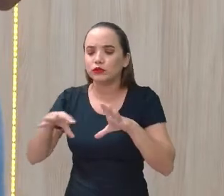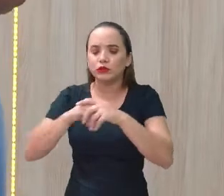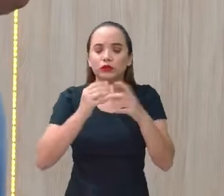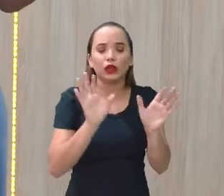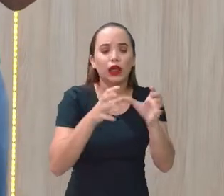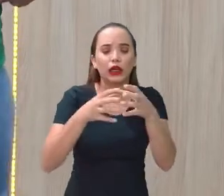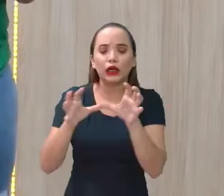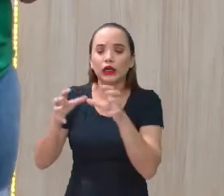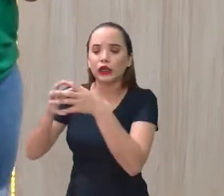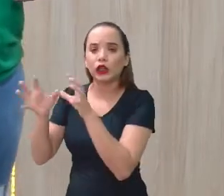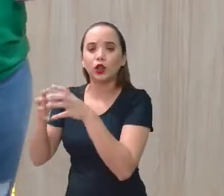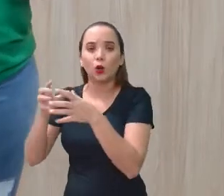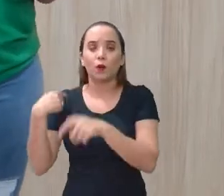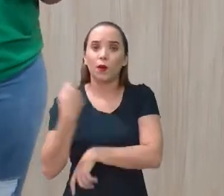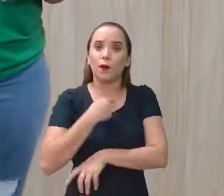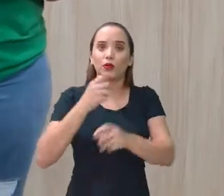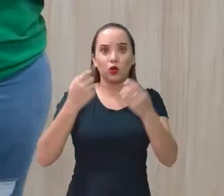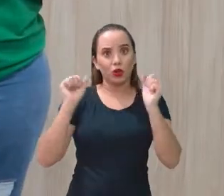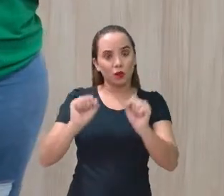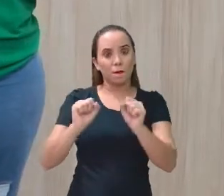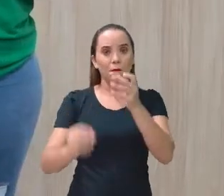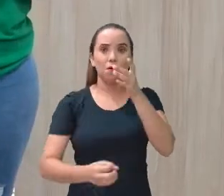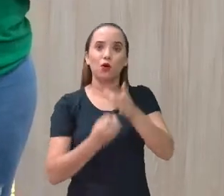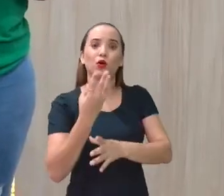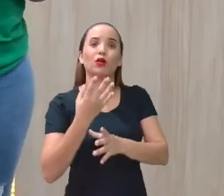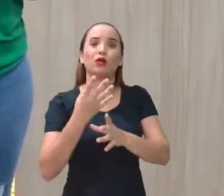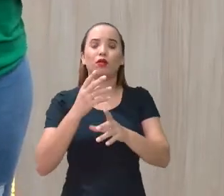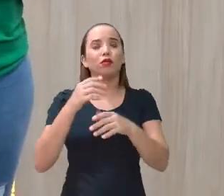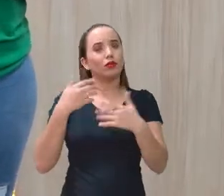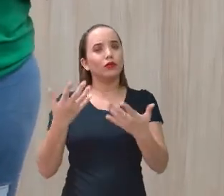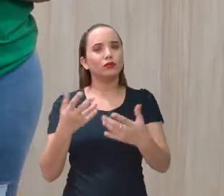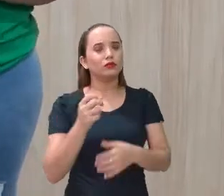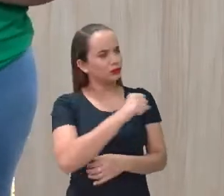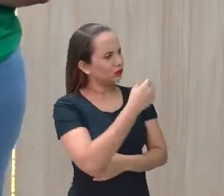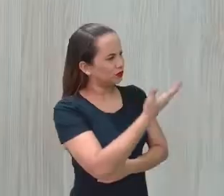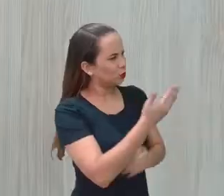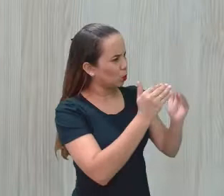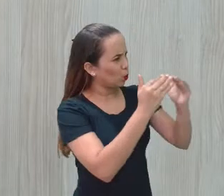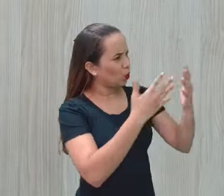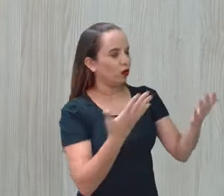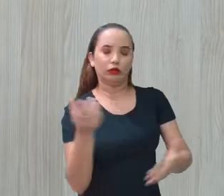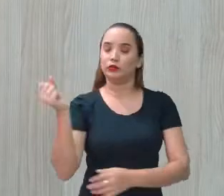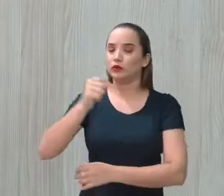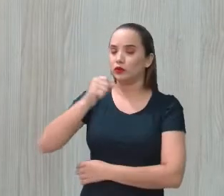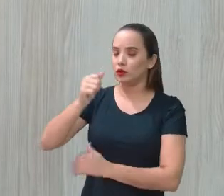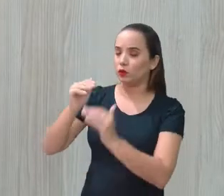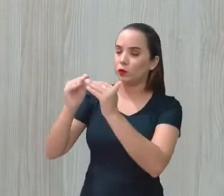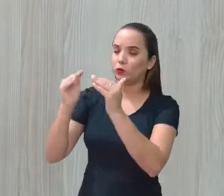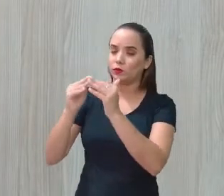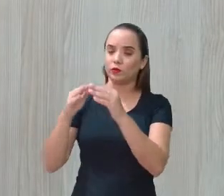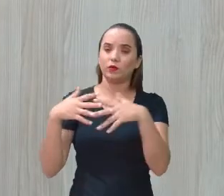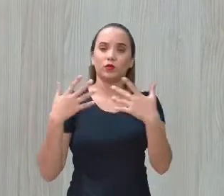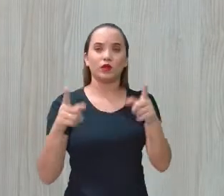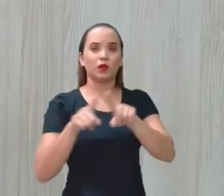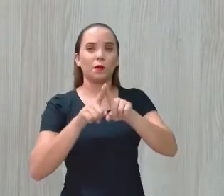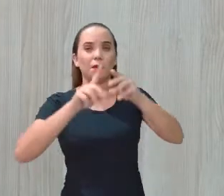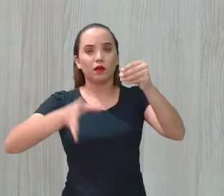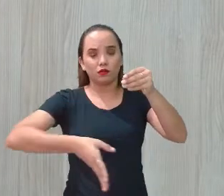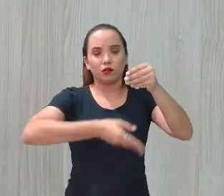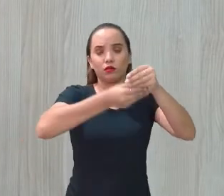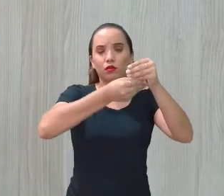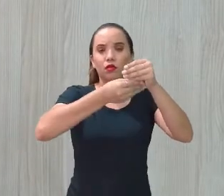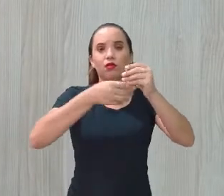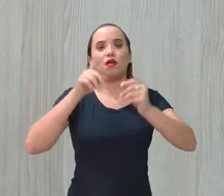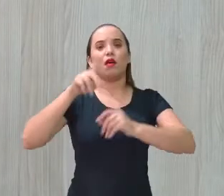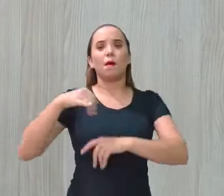interpretar e ler, né, ouvir. Não é isso, professora? Isso, professora Carla. E adicionando, é importante que a gente lembre